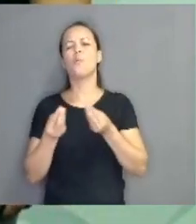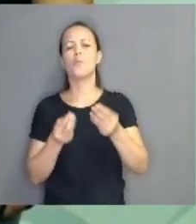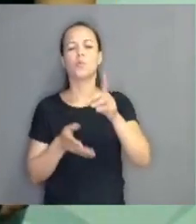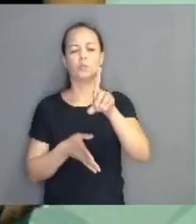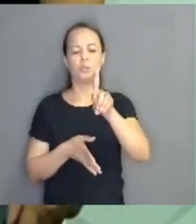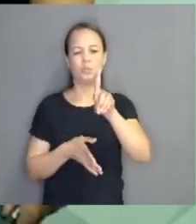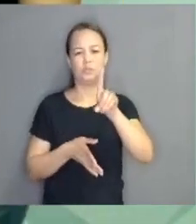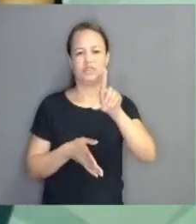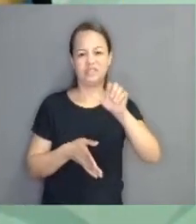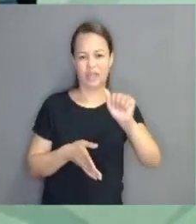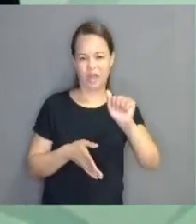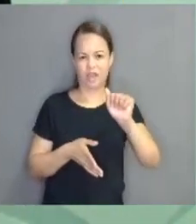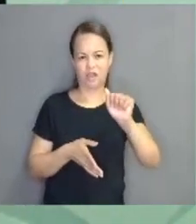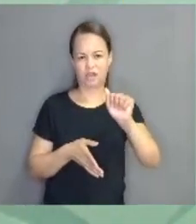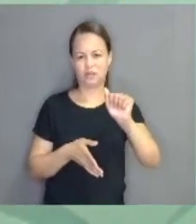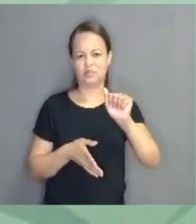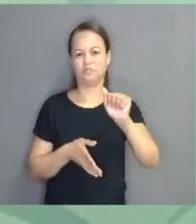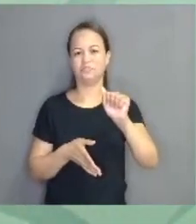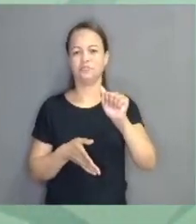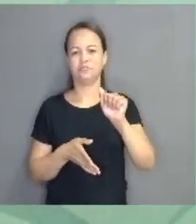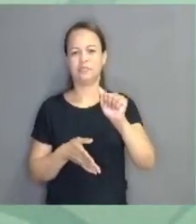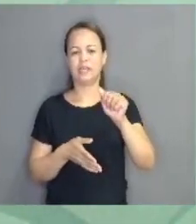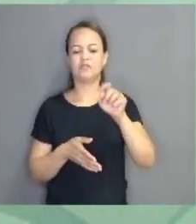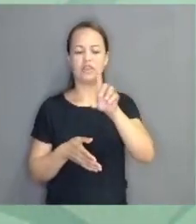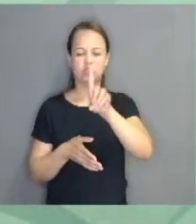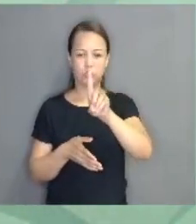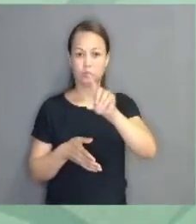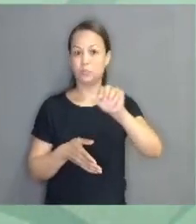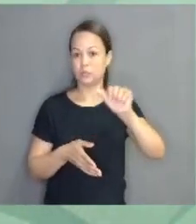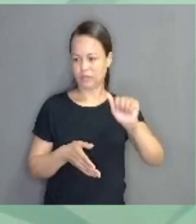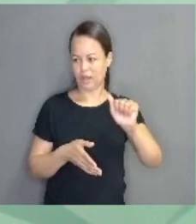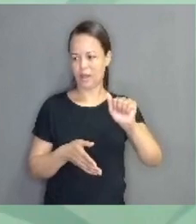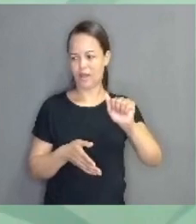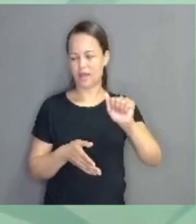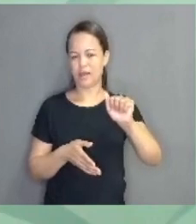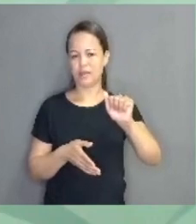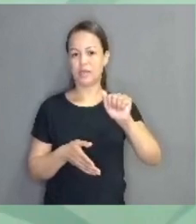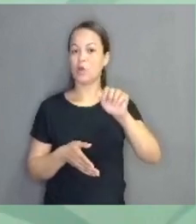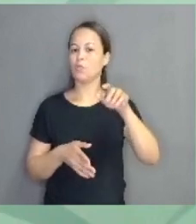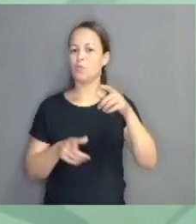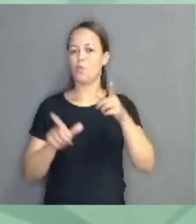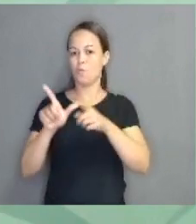dá? É isso aí, pessoal. Eu faço dá com as letras D,